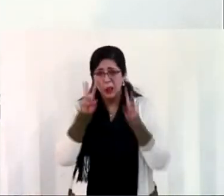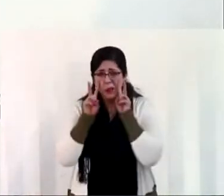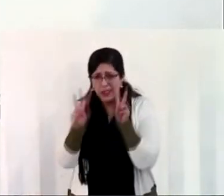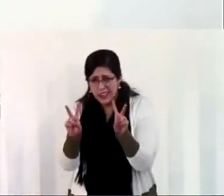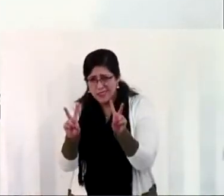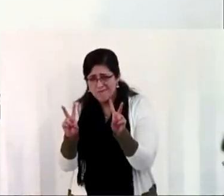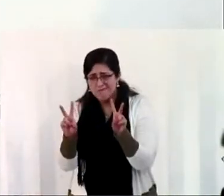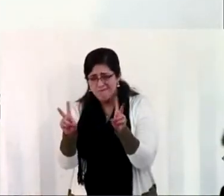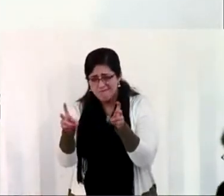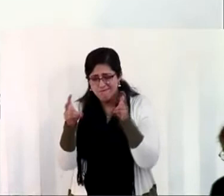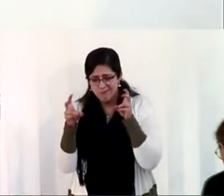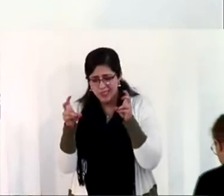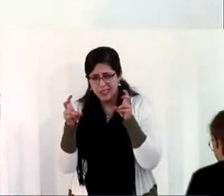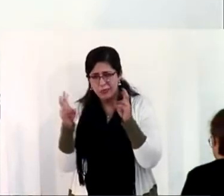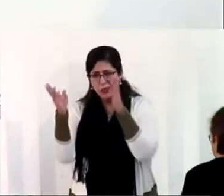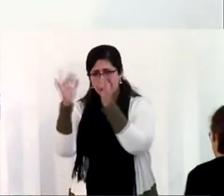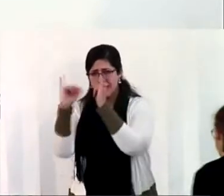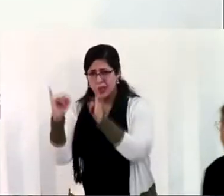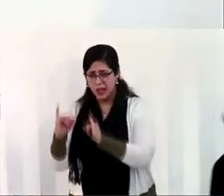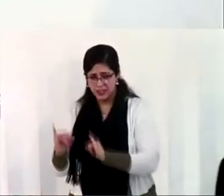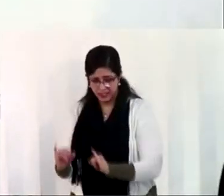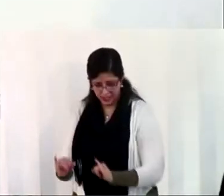deles. Idolatria,